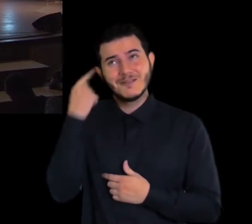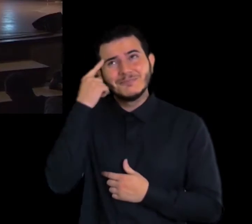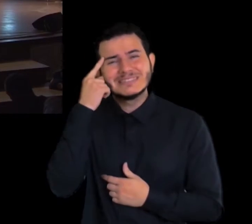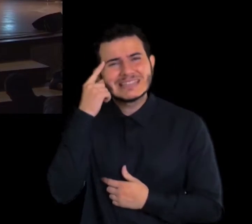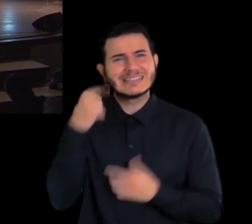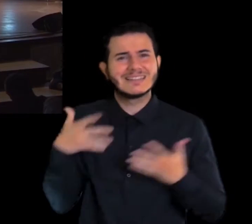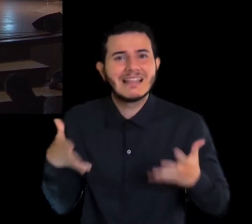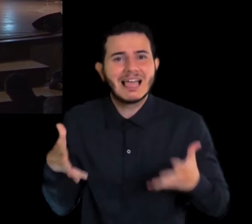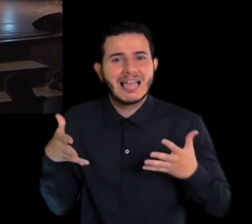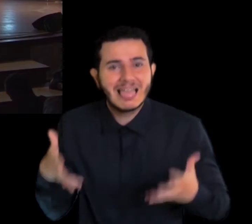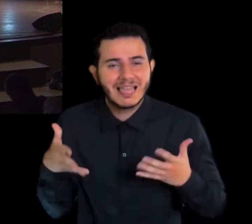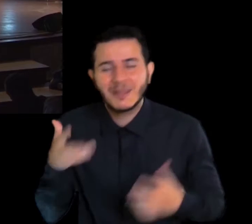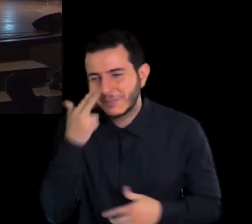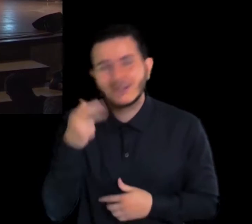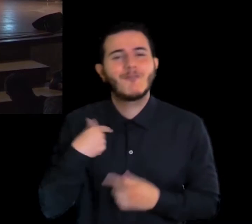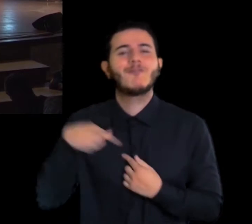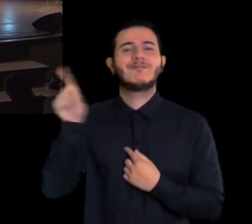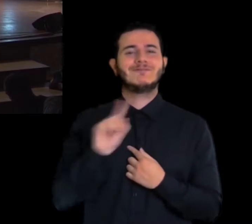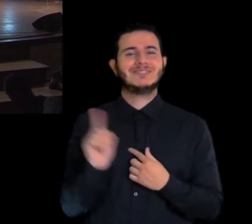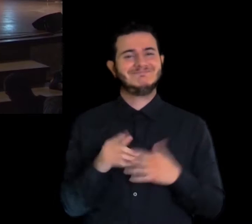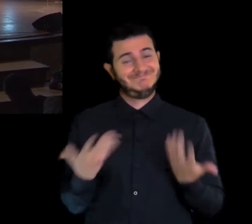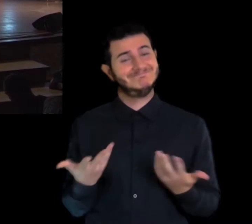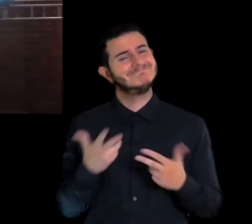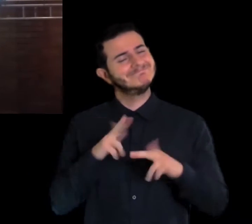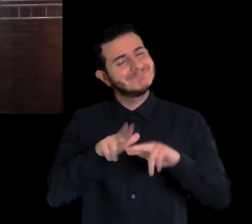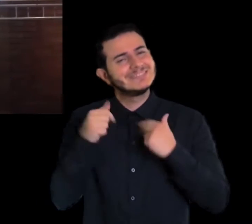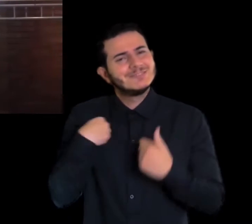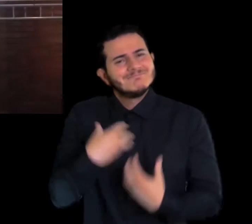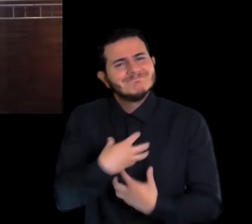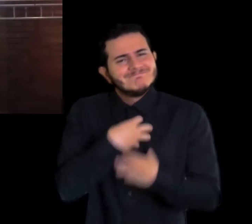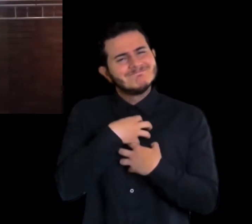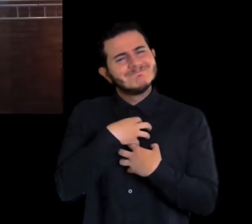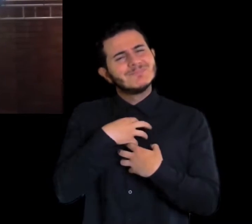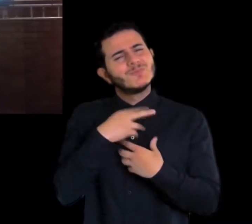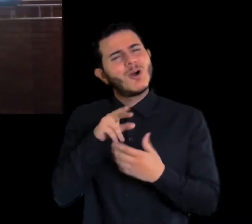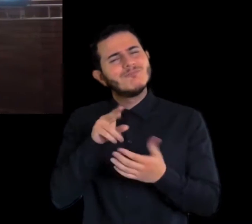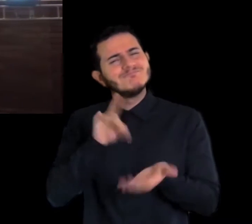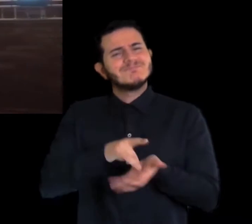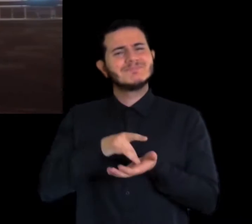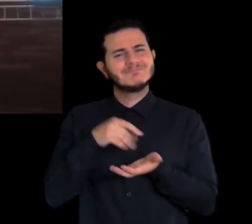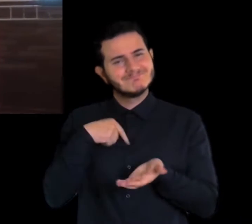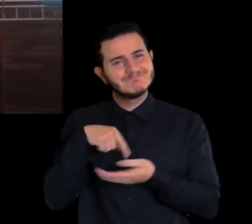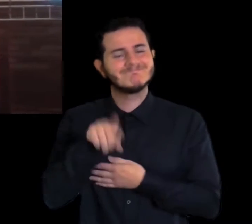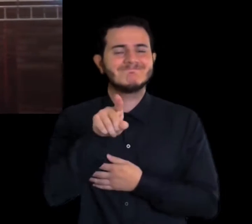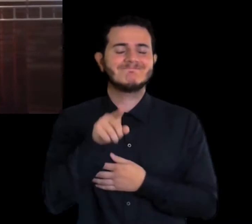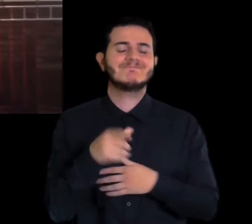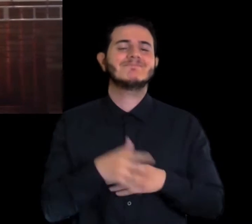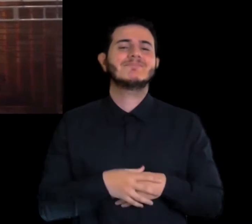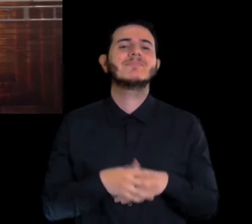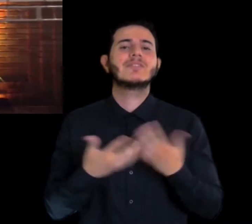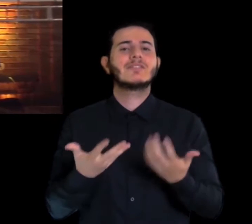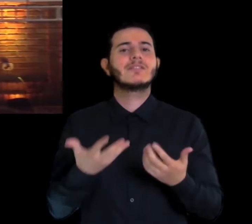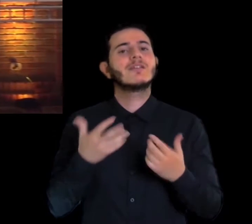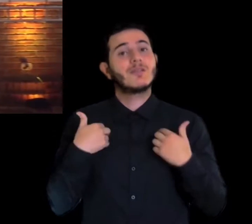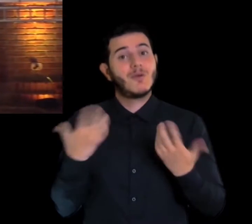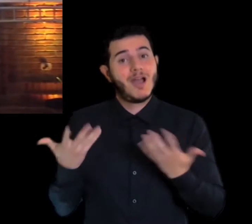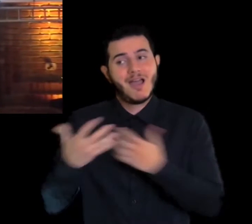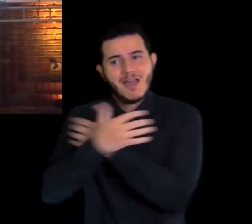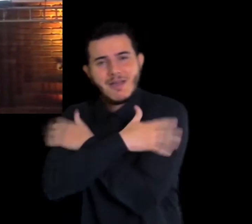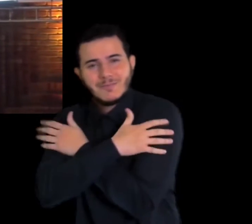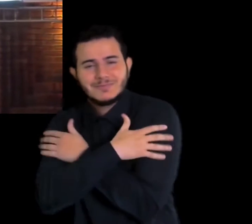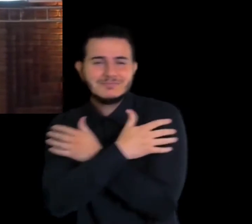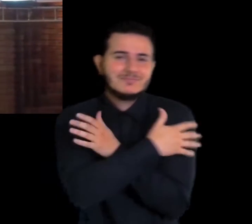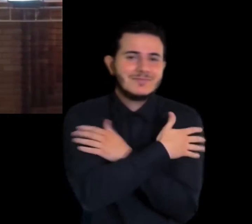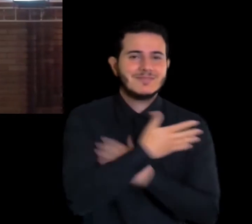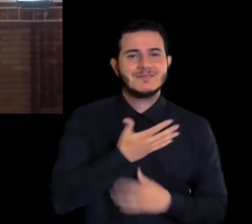faz, às vezes a gente não o faria. A gente tem que sentir o que a gente está fazendo, acho, né? E antes de entrar aqui, dei um abraço no